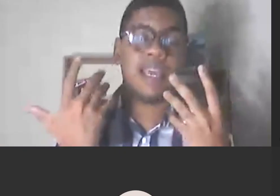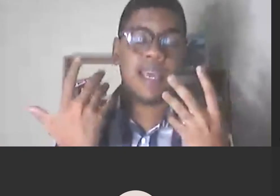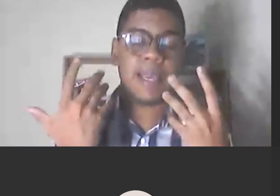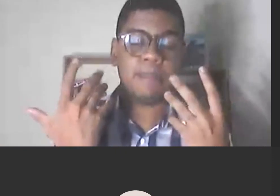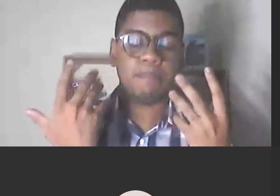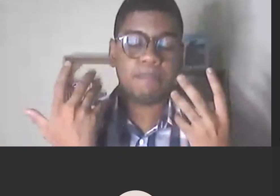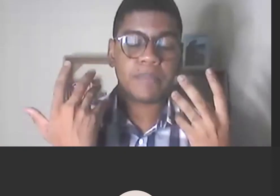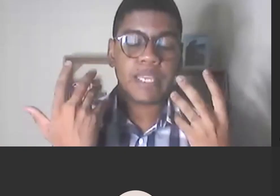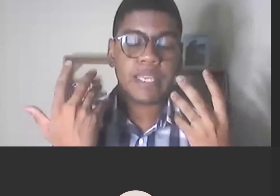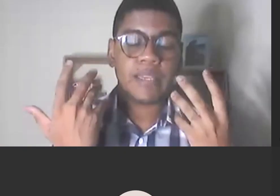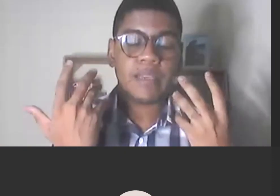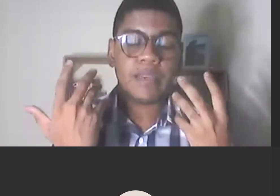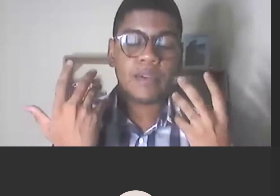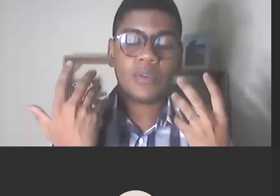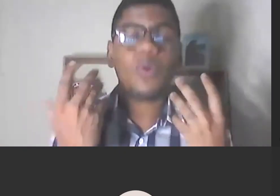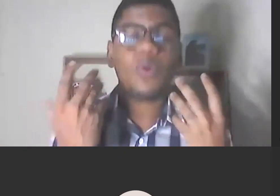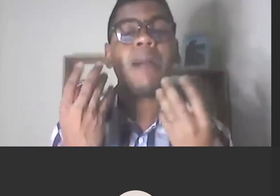vão